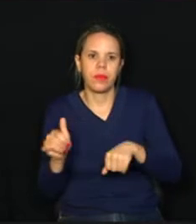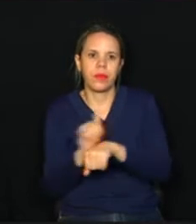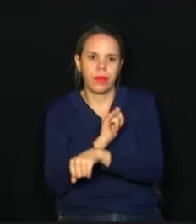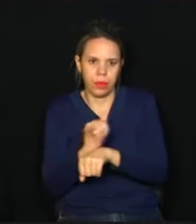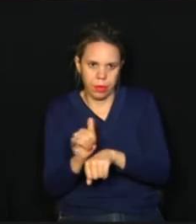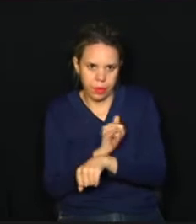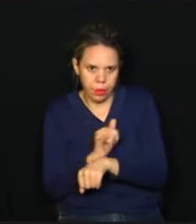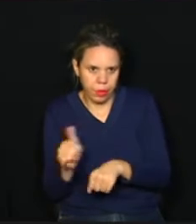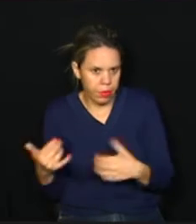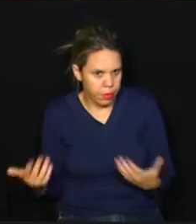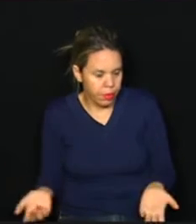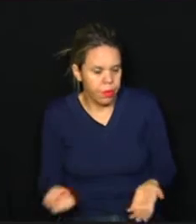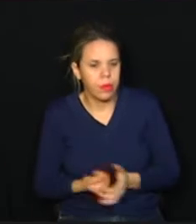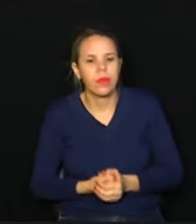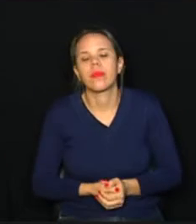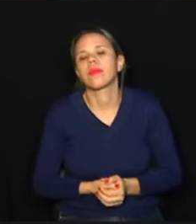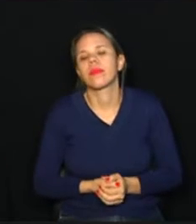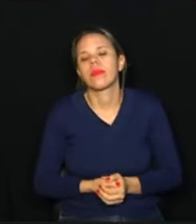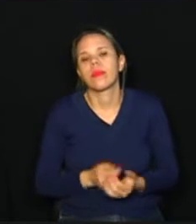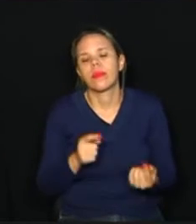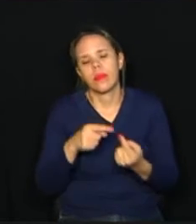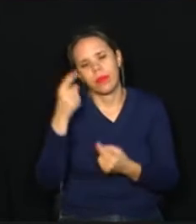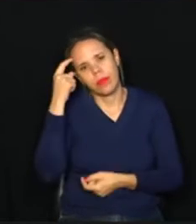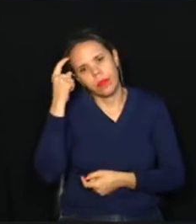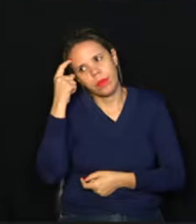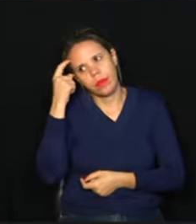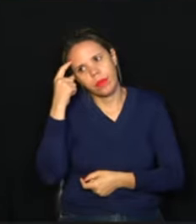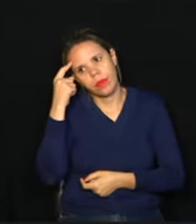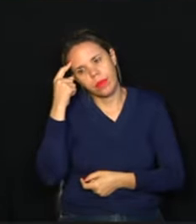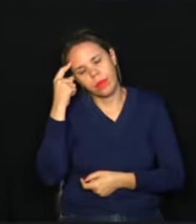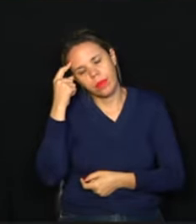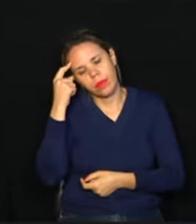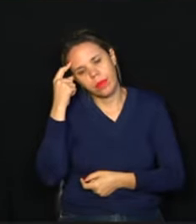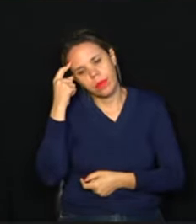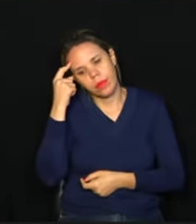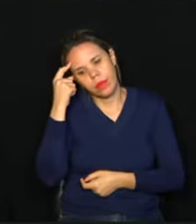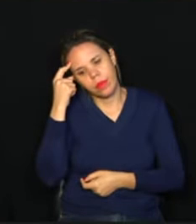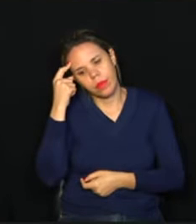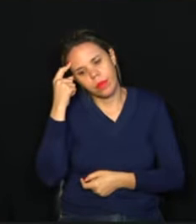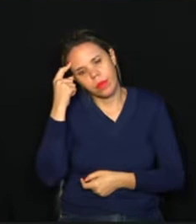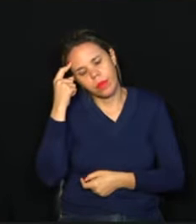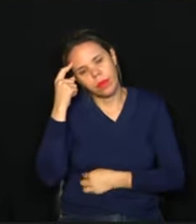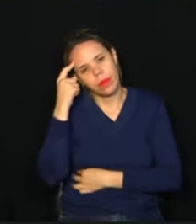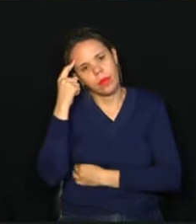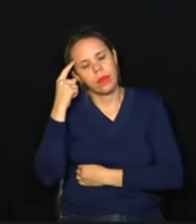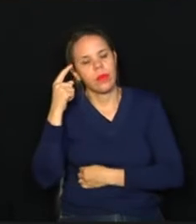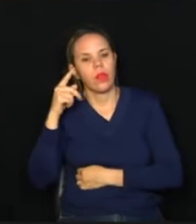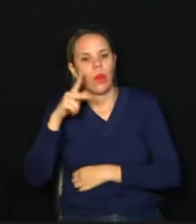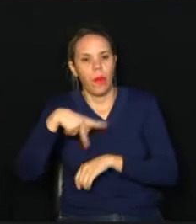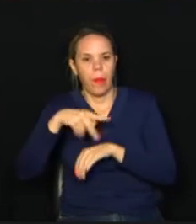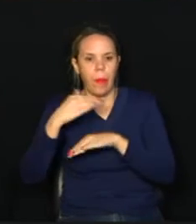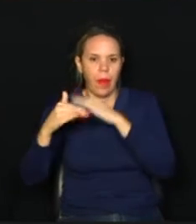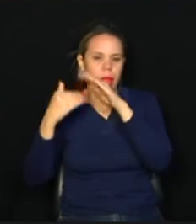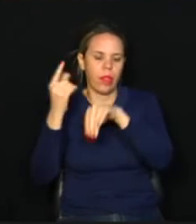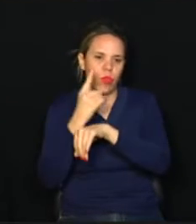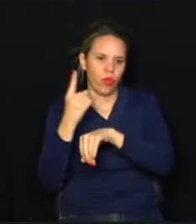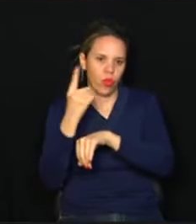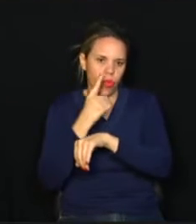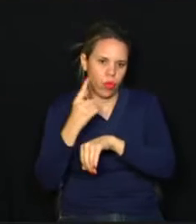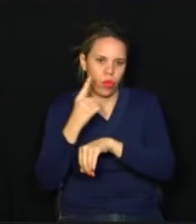estratégico, né, no sentido de pensar em uma nação soberana, desenvolvida, na fronteira